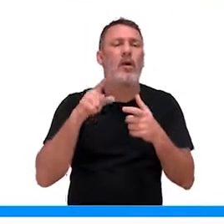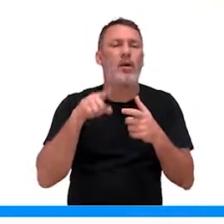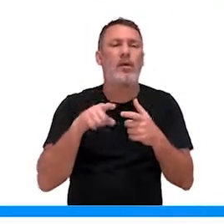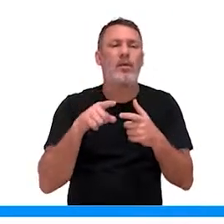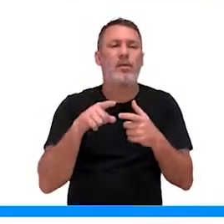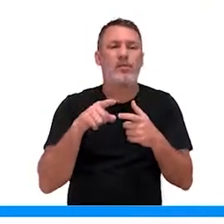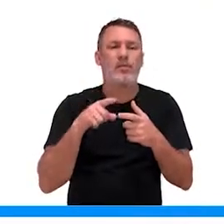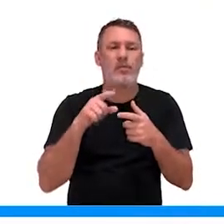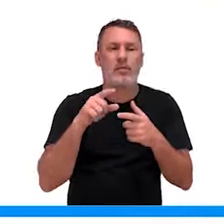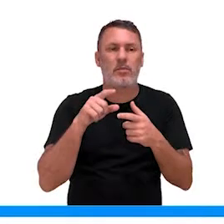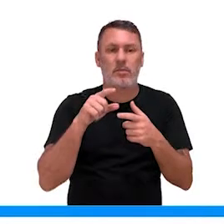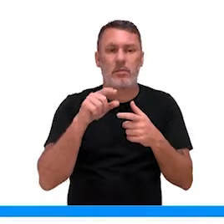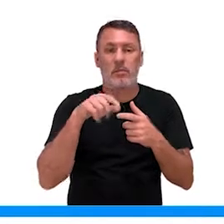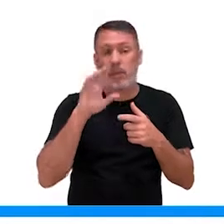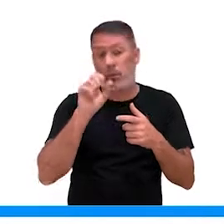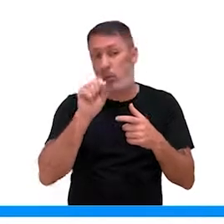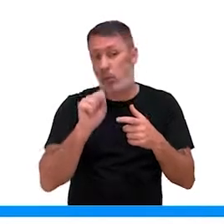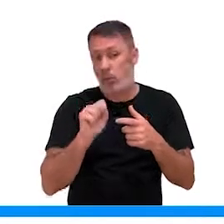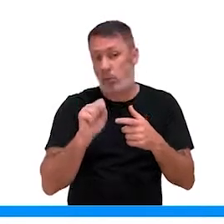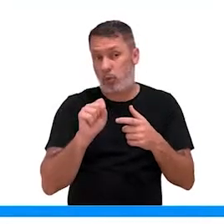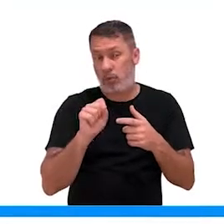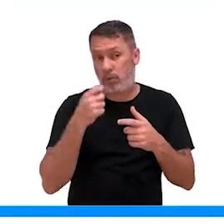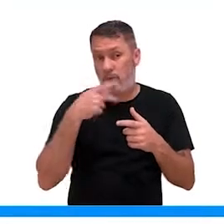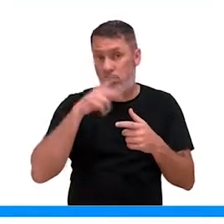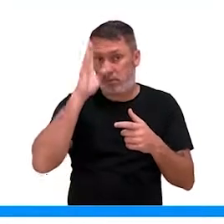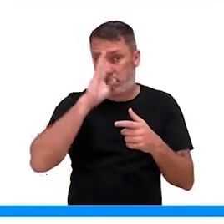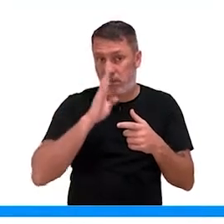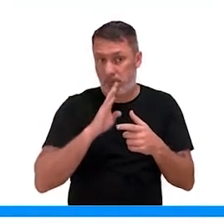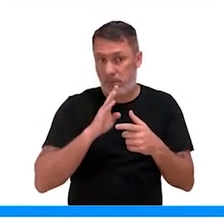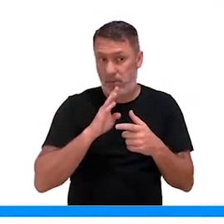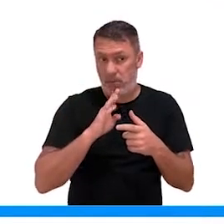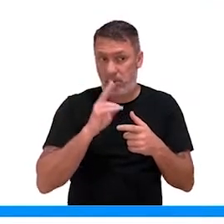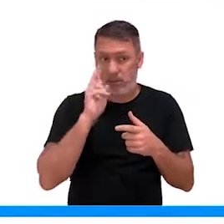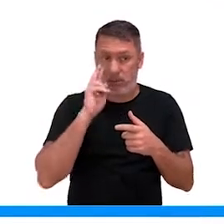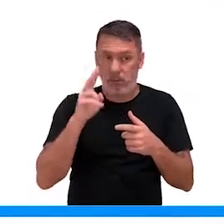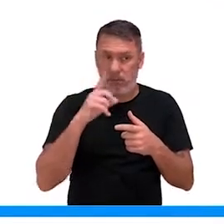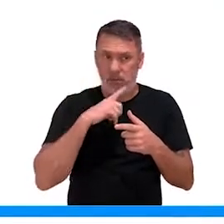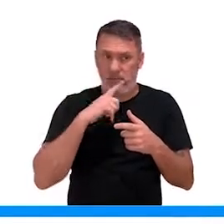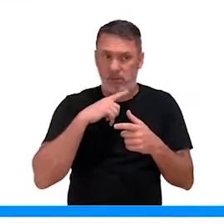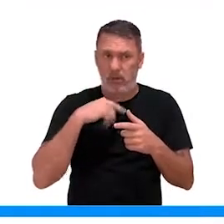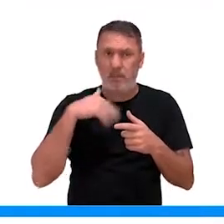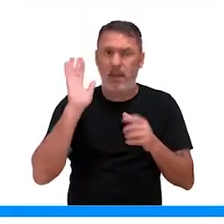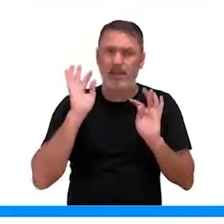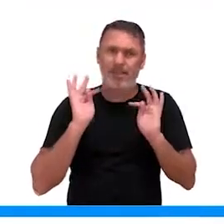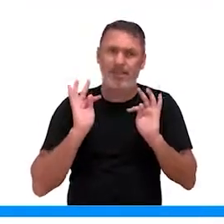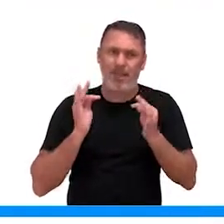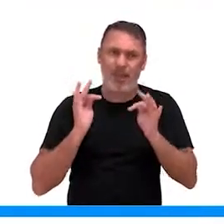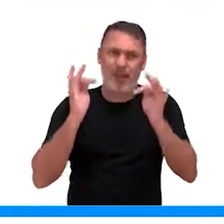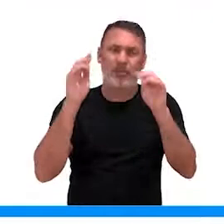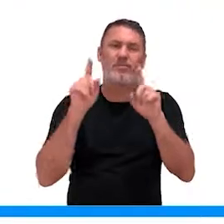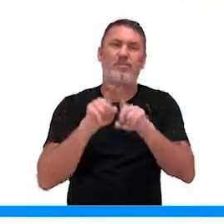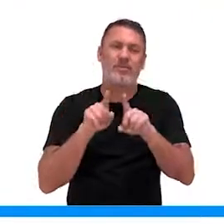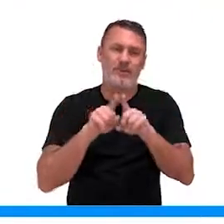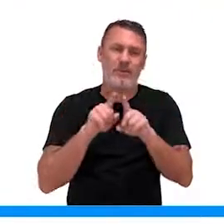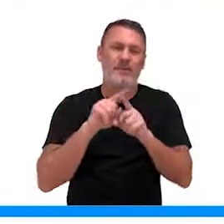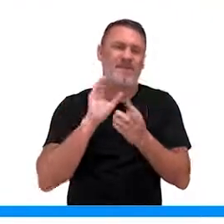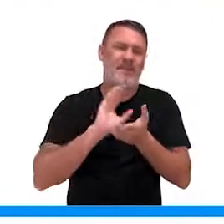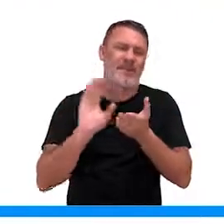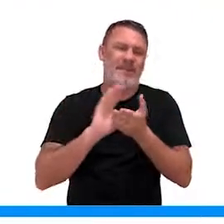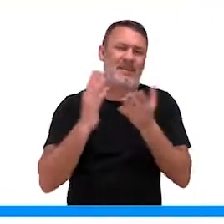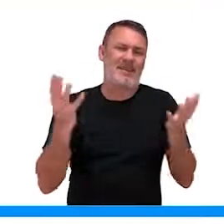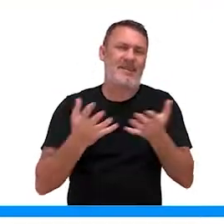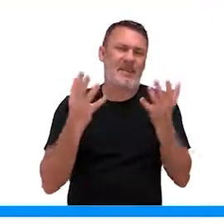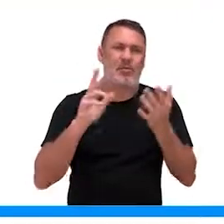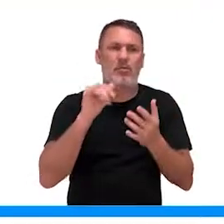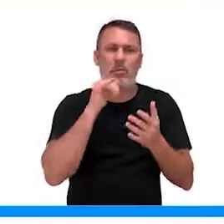na região sul do Brasil, os altos níveis de investimento tecnológico no setor primário. Se nós focarmos